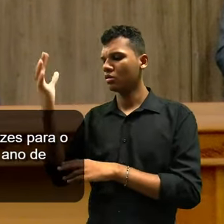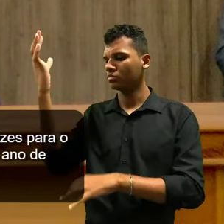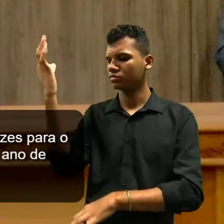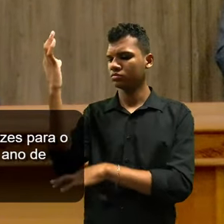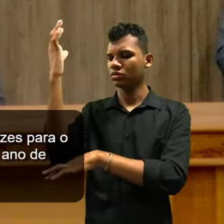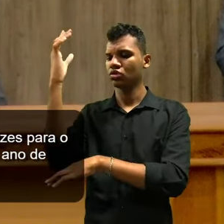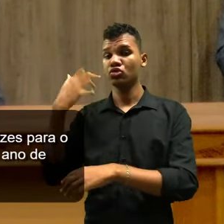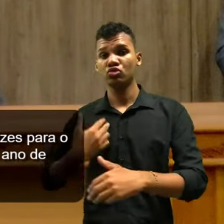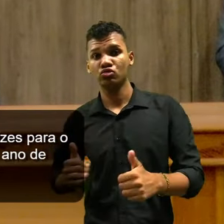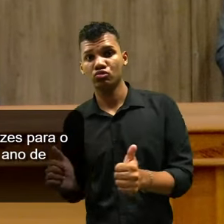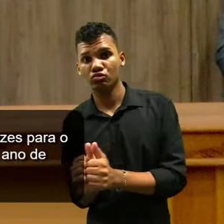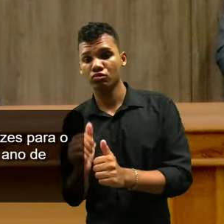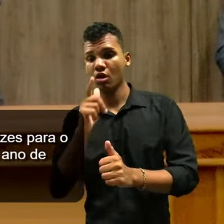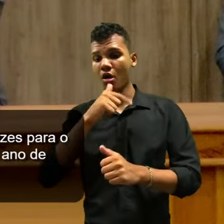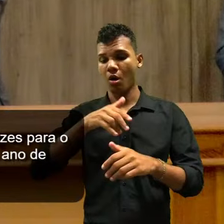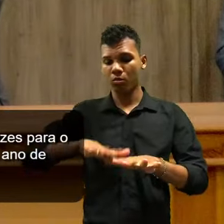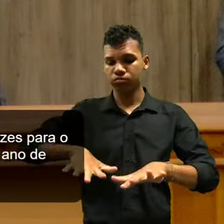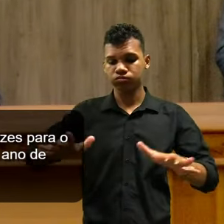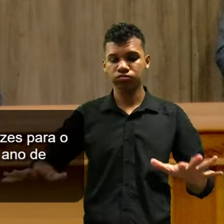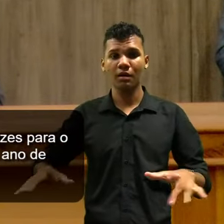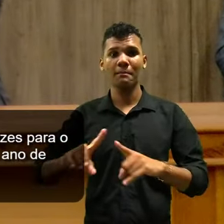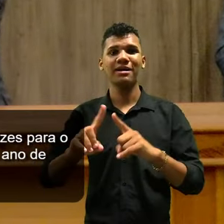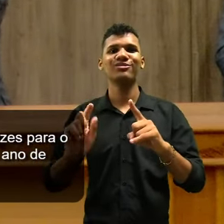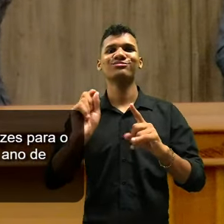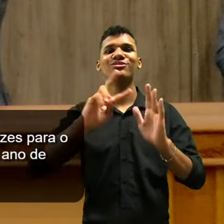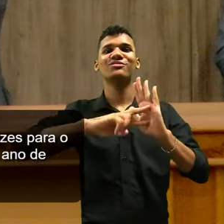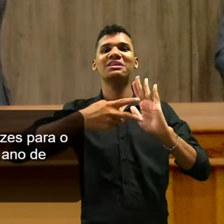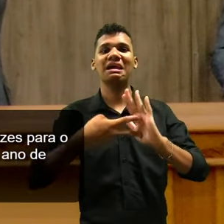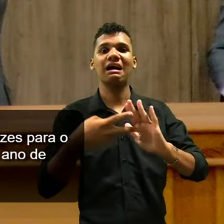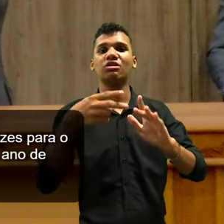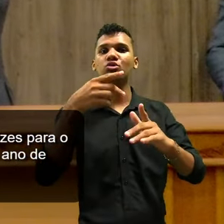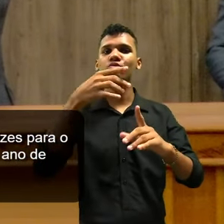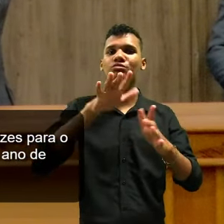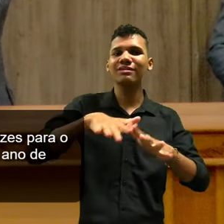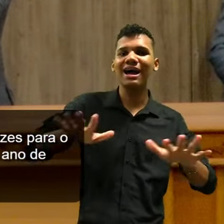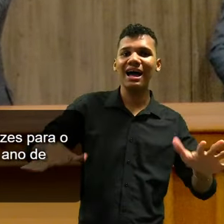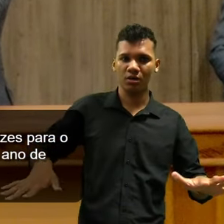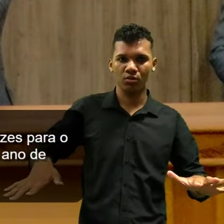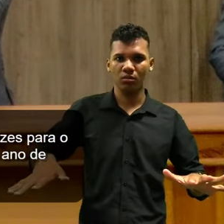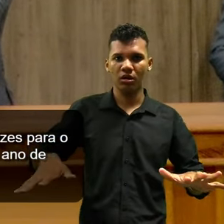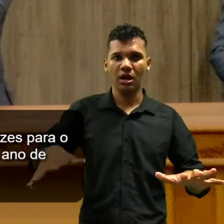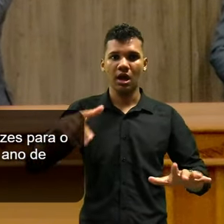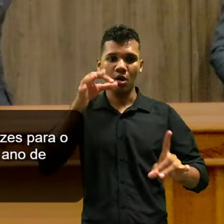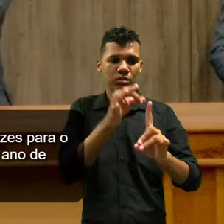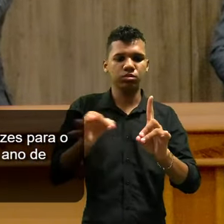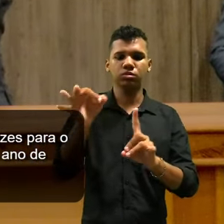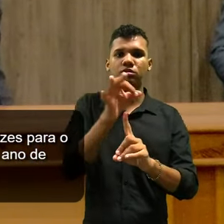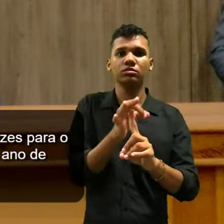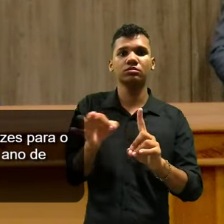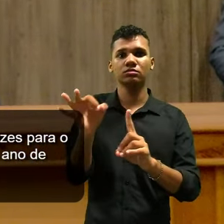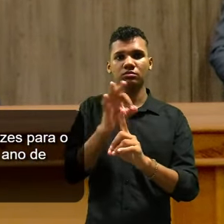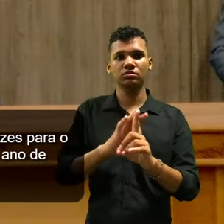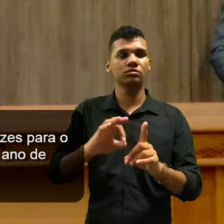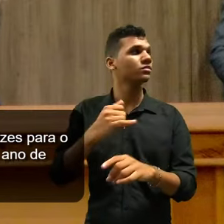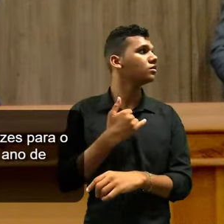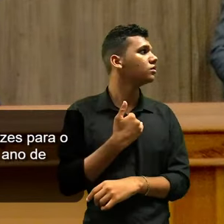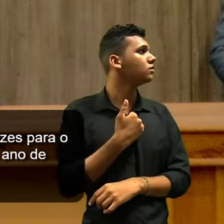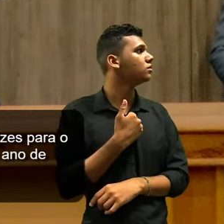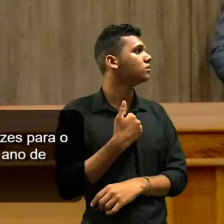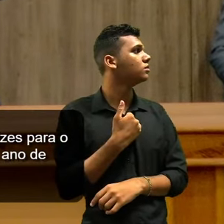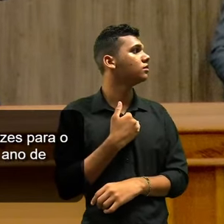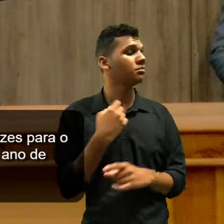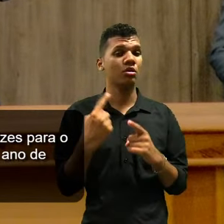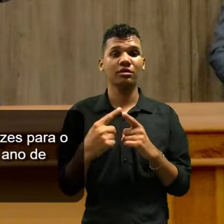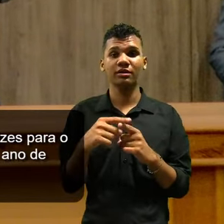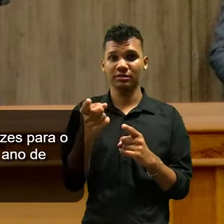águas olha para cá a água aí irmão é o Espírito Santo é Jesus Cristo tá bem plantad nele João 7:38 39 depois o que que